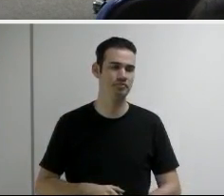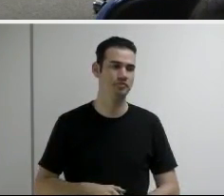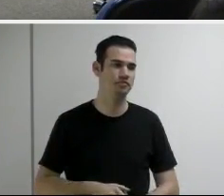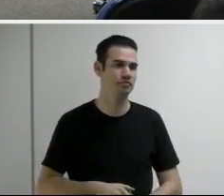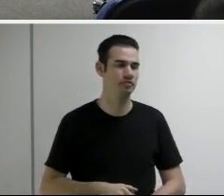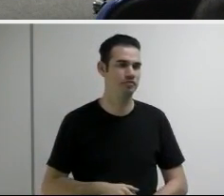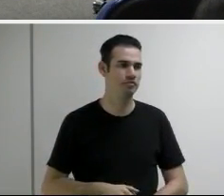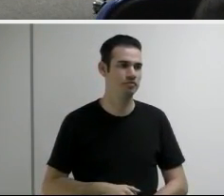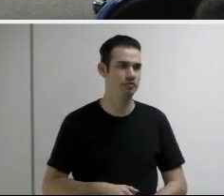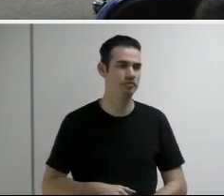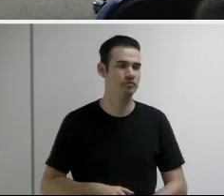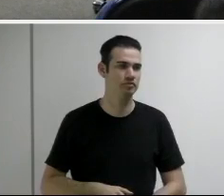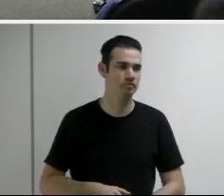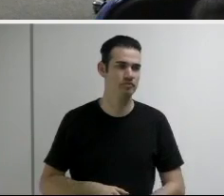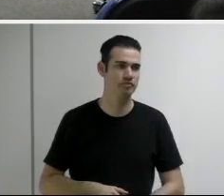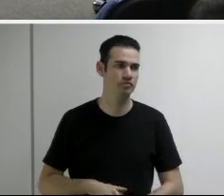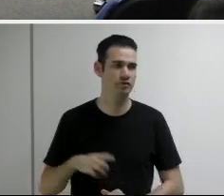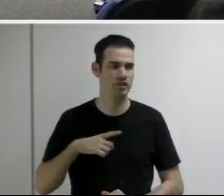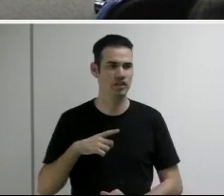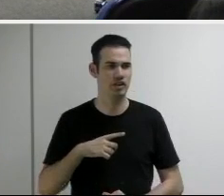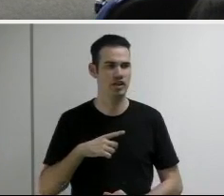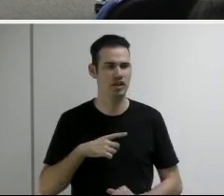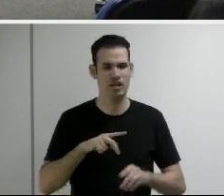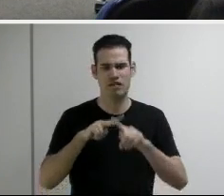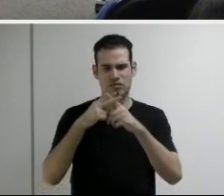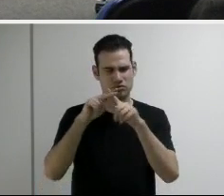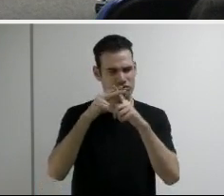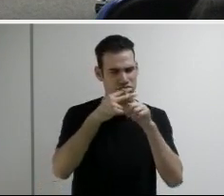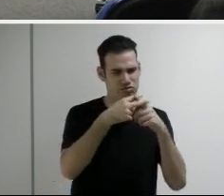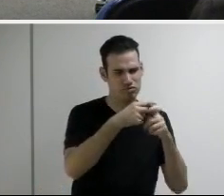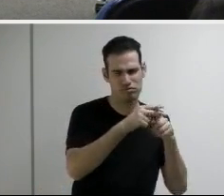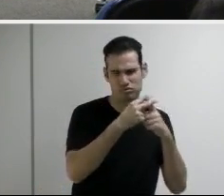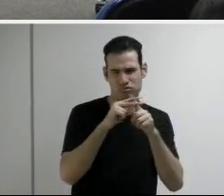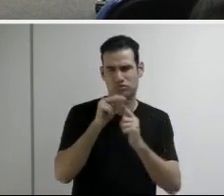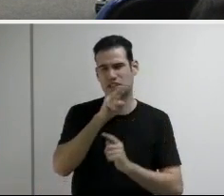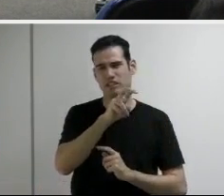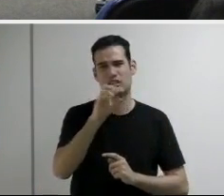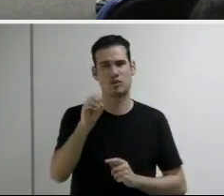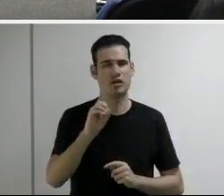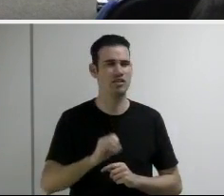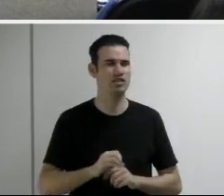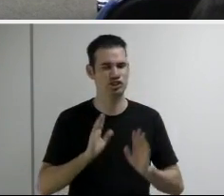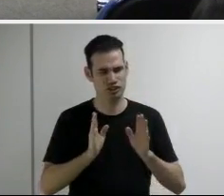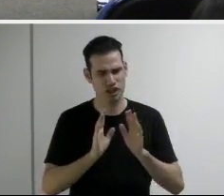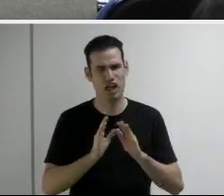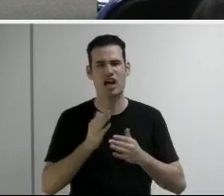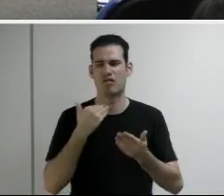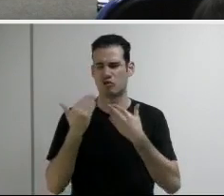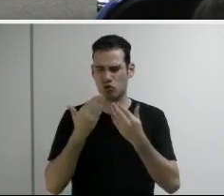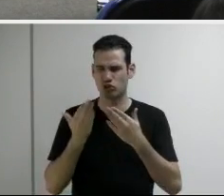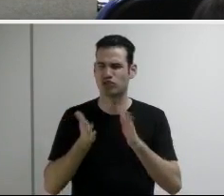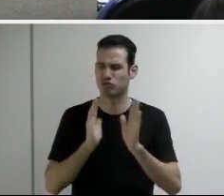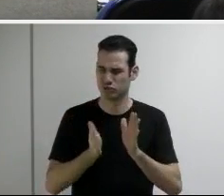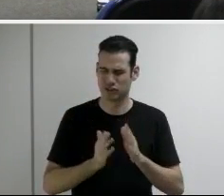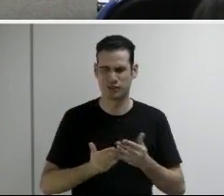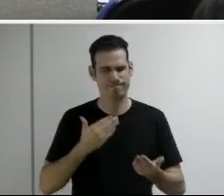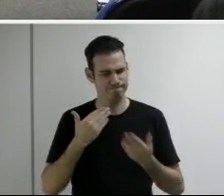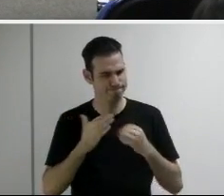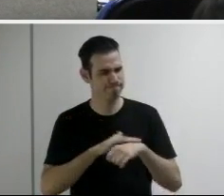ter tido aproximadamente 50 versões de substitutivo. Então, assim, realmente tudo já foi bem discutido e é uma questão...